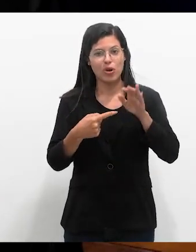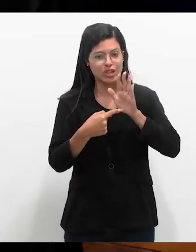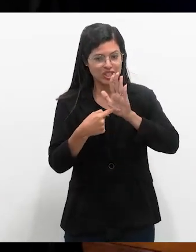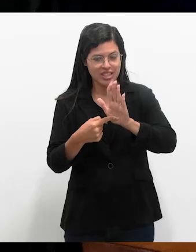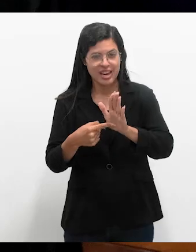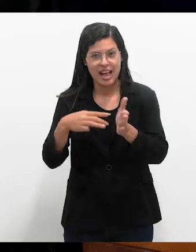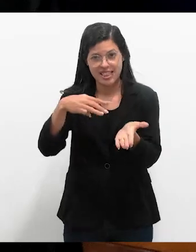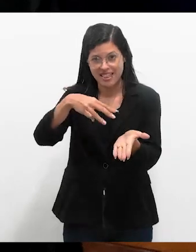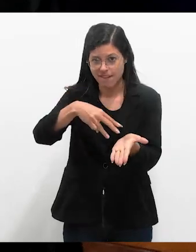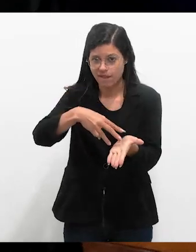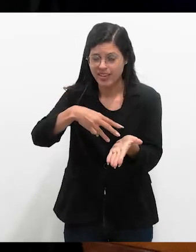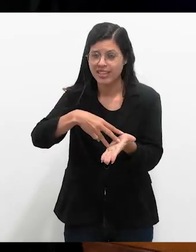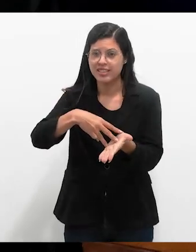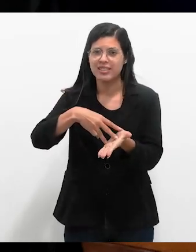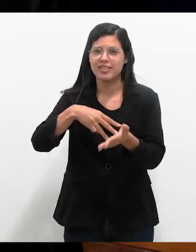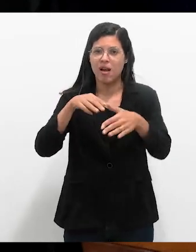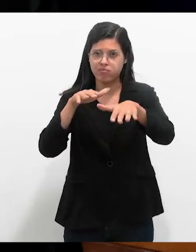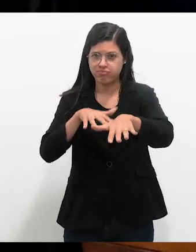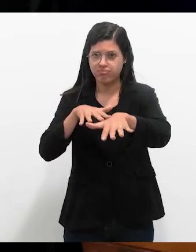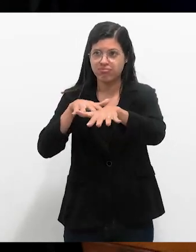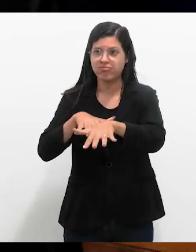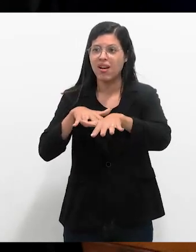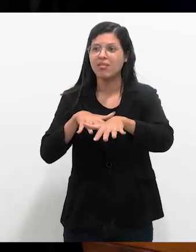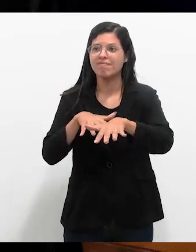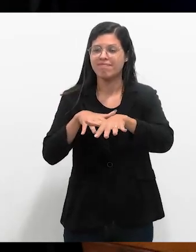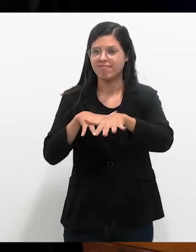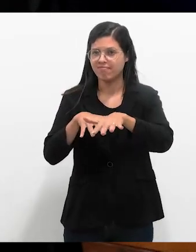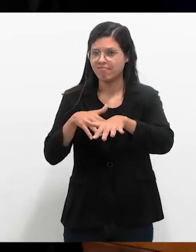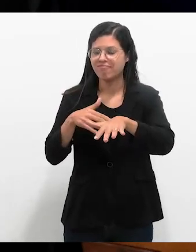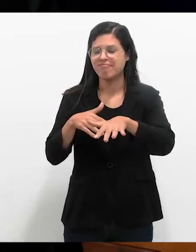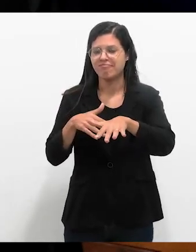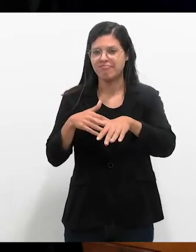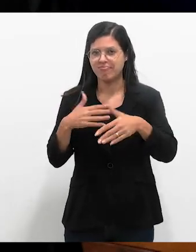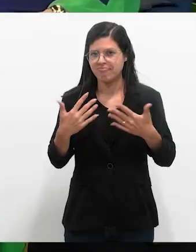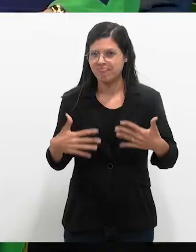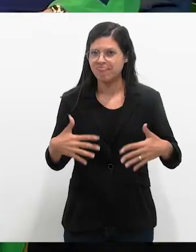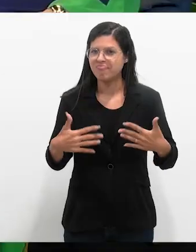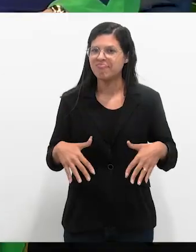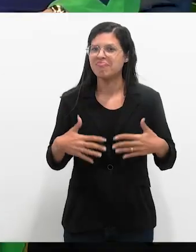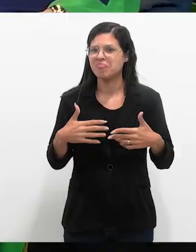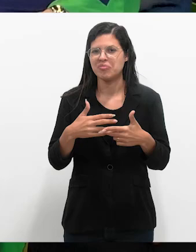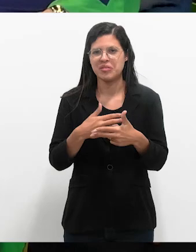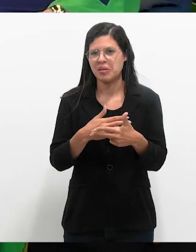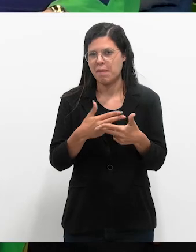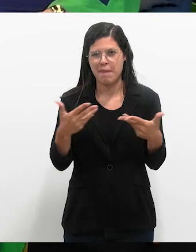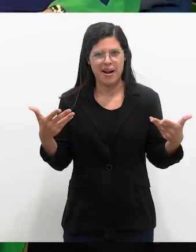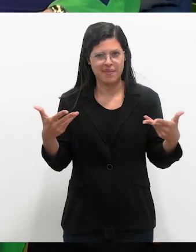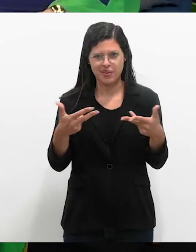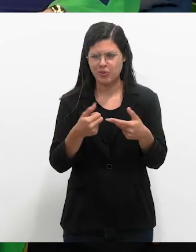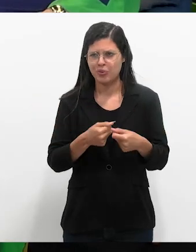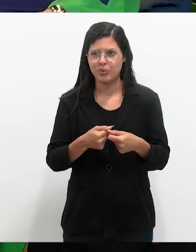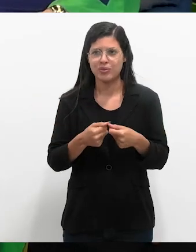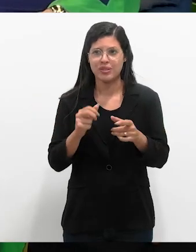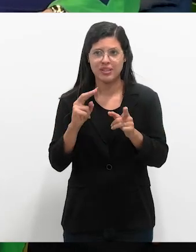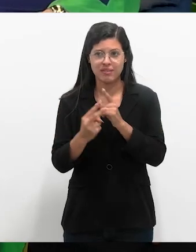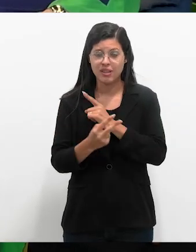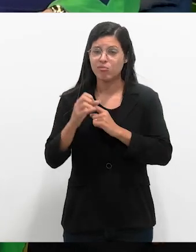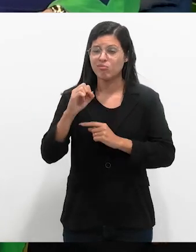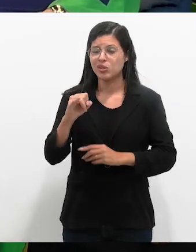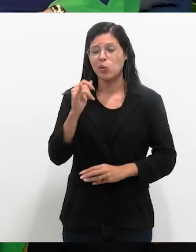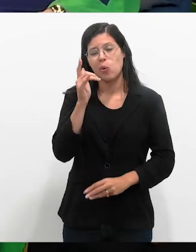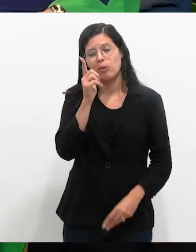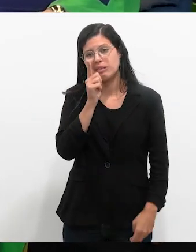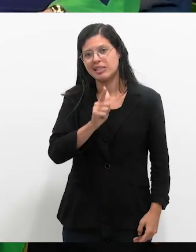avenida é algo realmente, para mim, vai ser fenomenal nessa visão, se